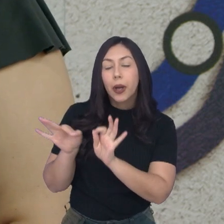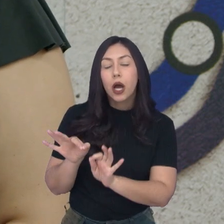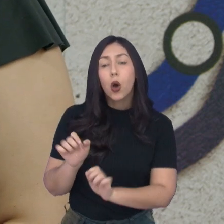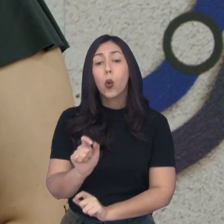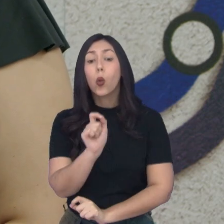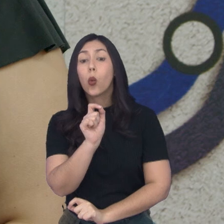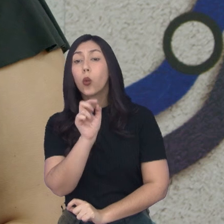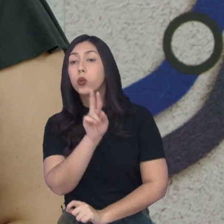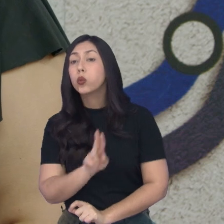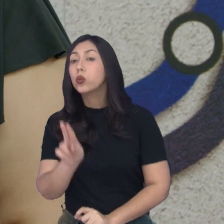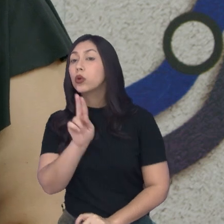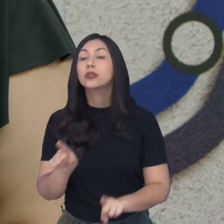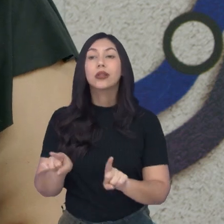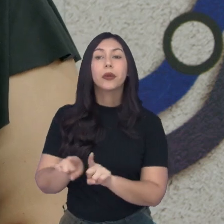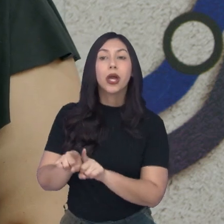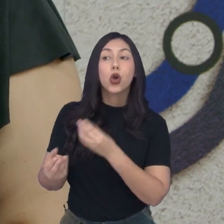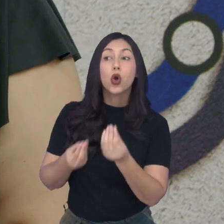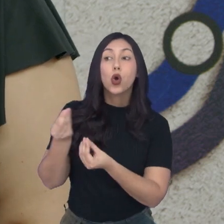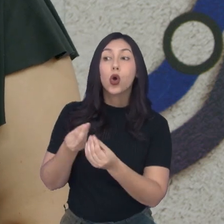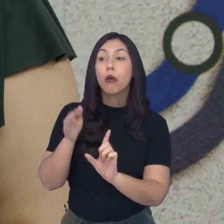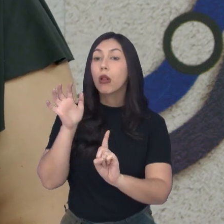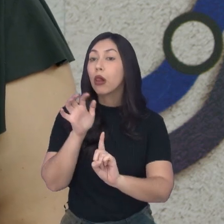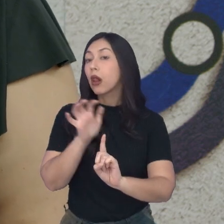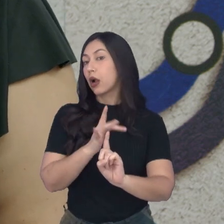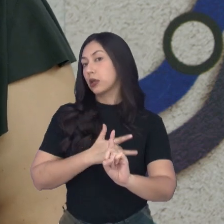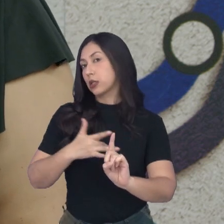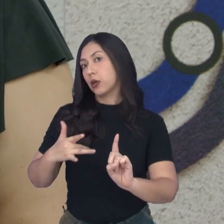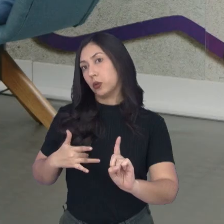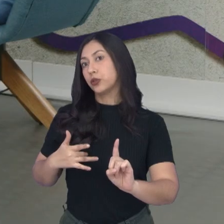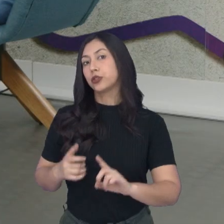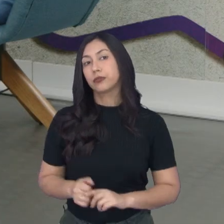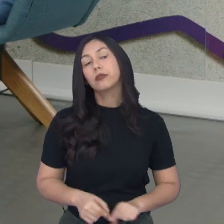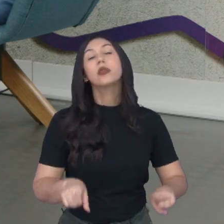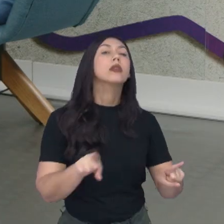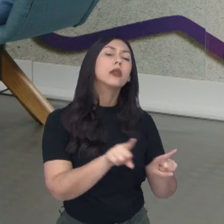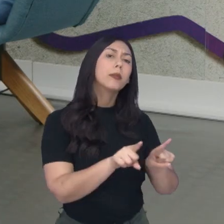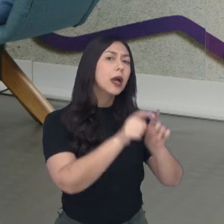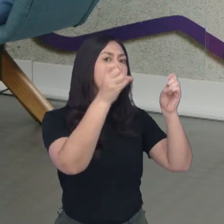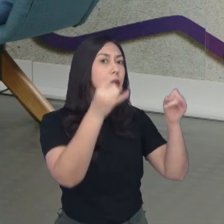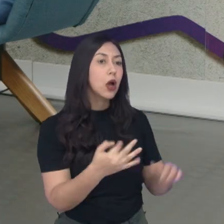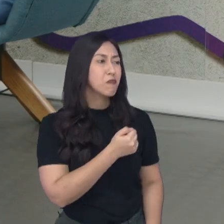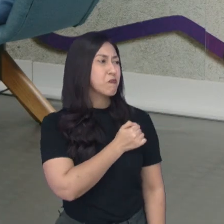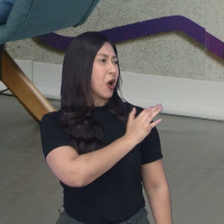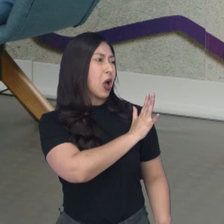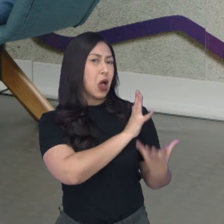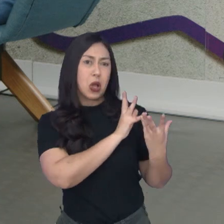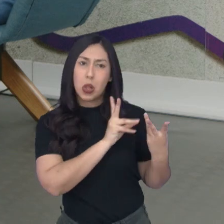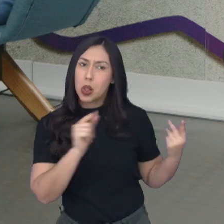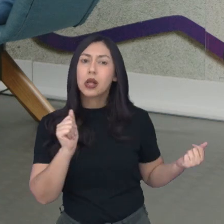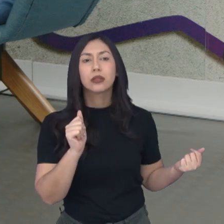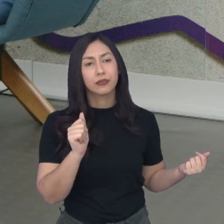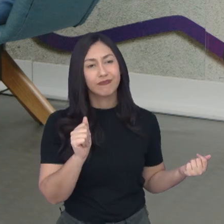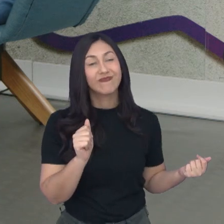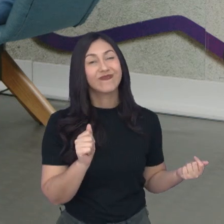utilizar, né? E até onde isso pode impactar na saúde do seu cliente também. Exato. E como a gente falou também, não ter preconceito, né? Aí